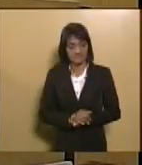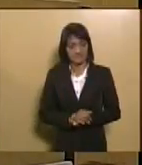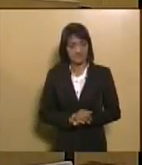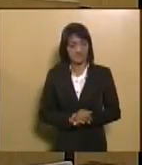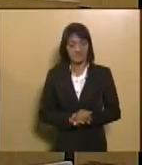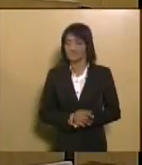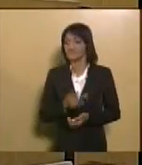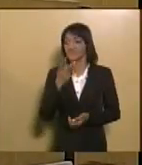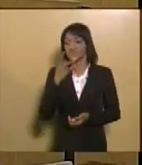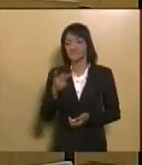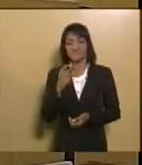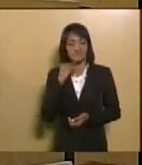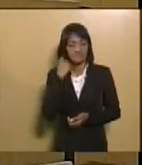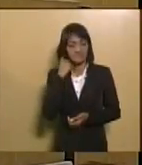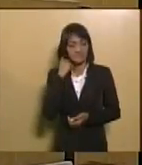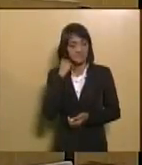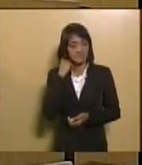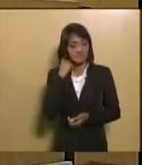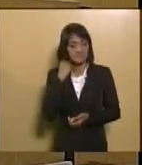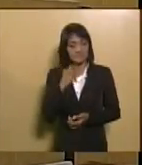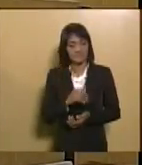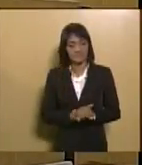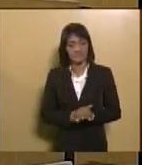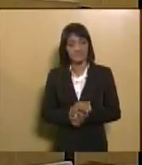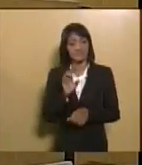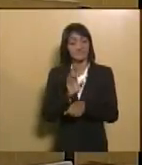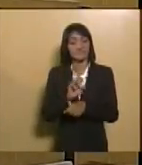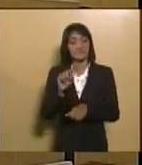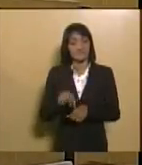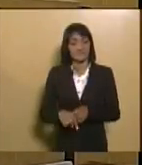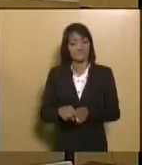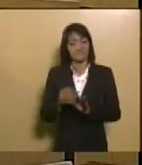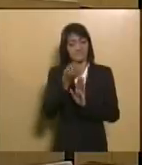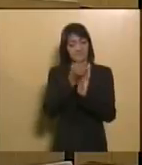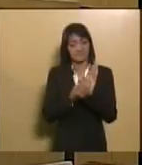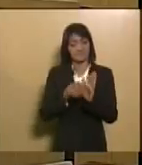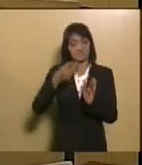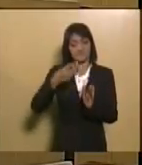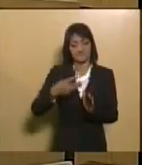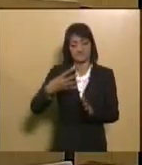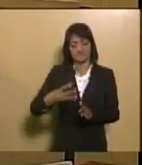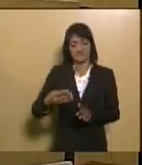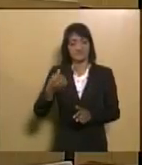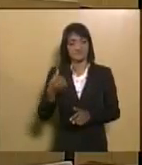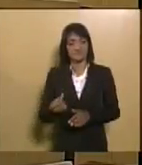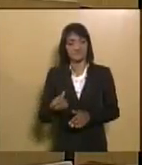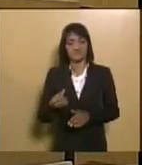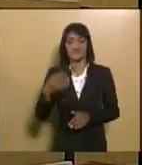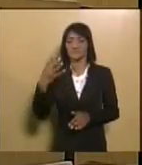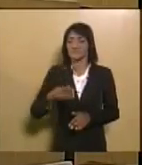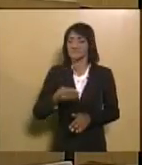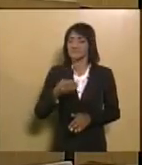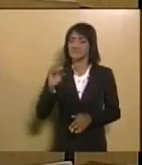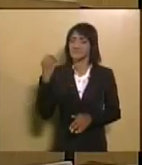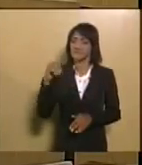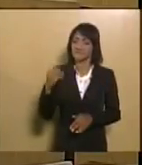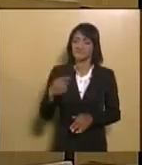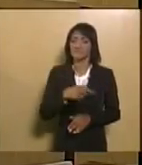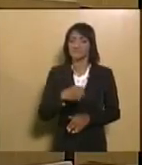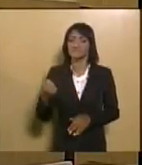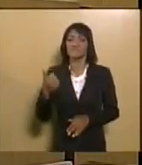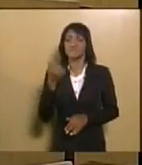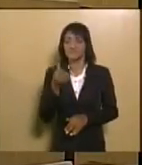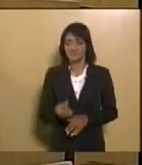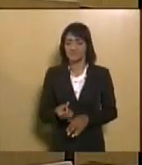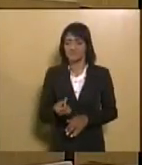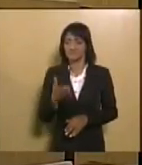diz, entre eles, o Estado, por meio do ofício 346, de 4 de outubro de 2016,